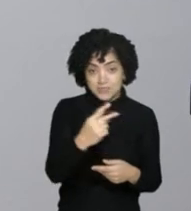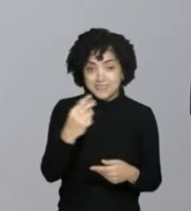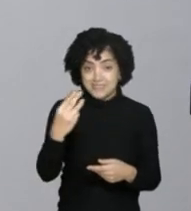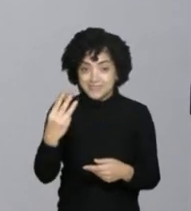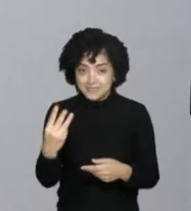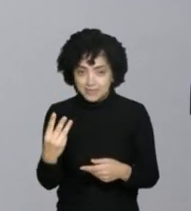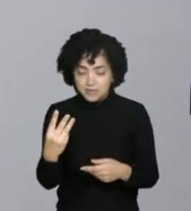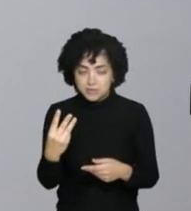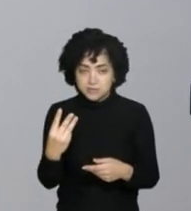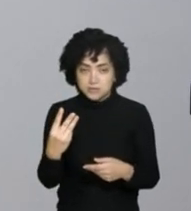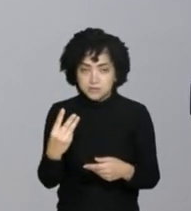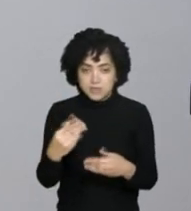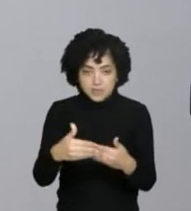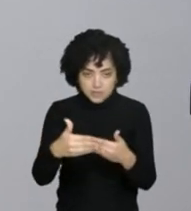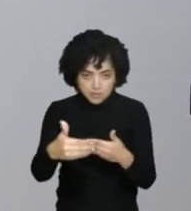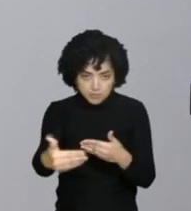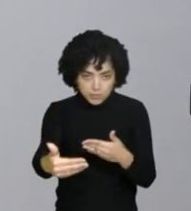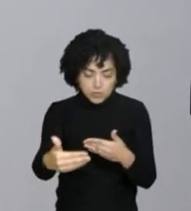aí, em